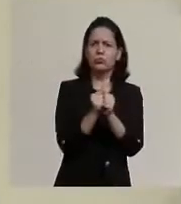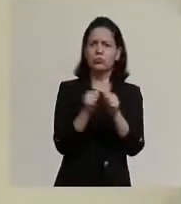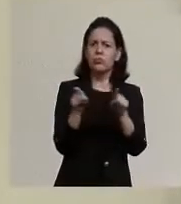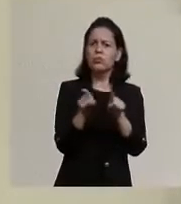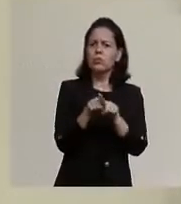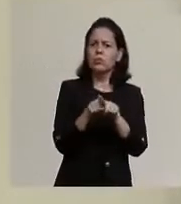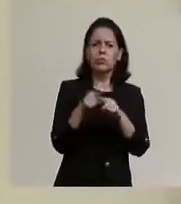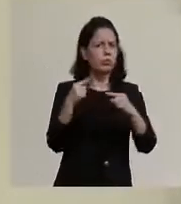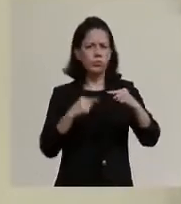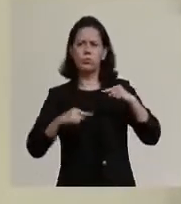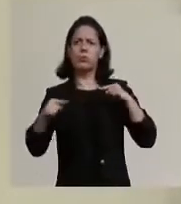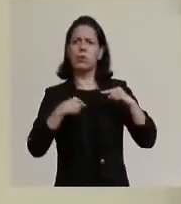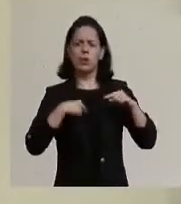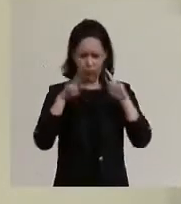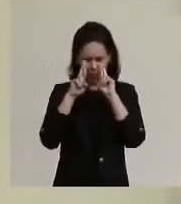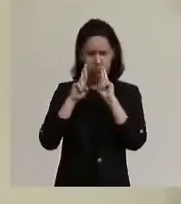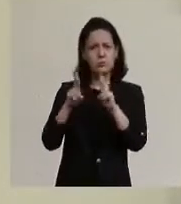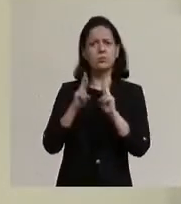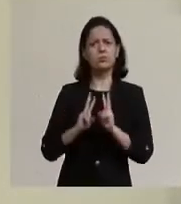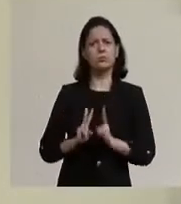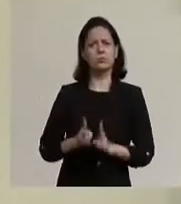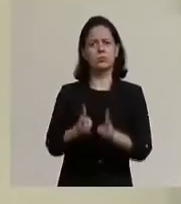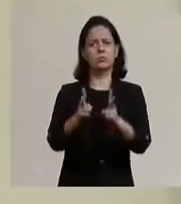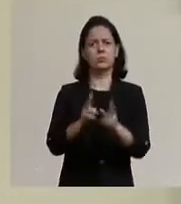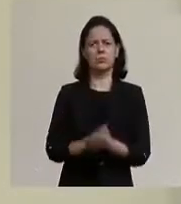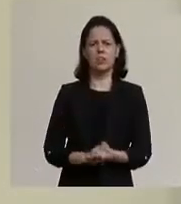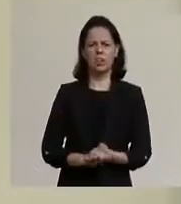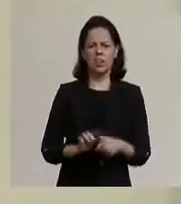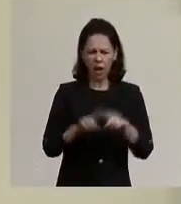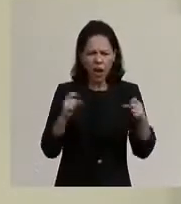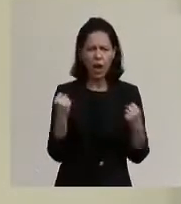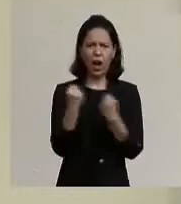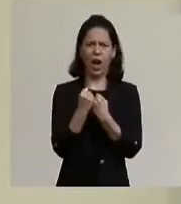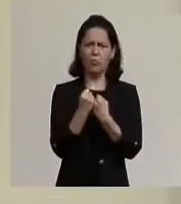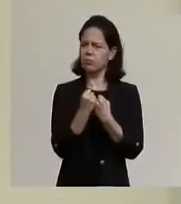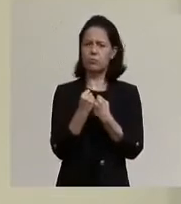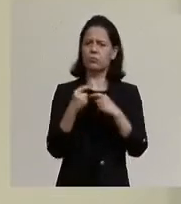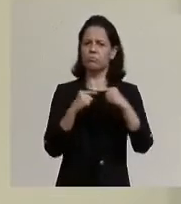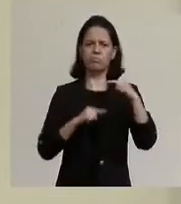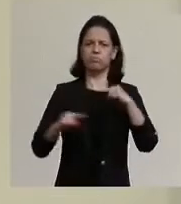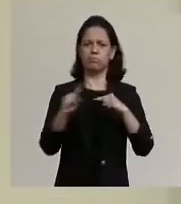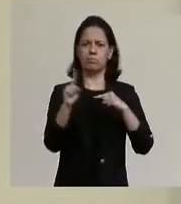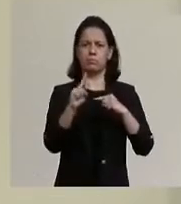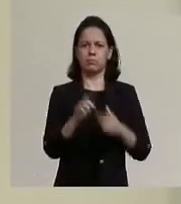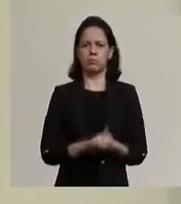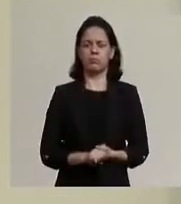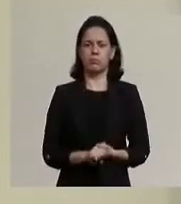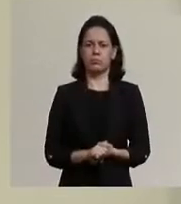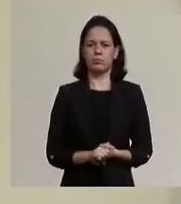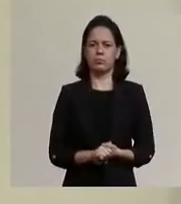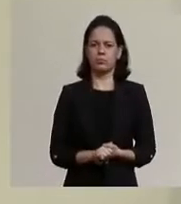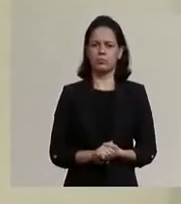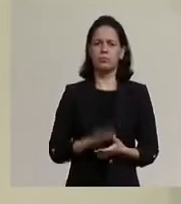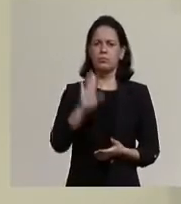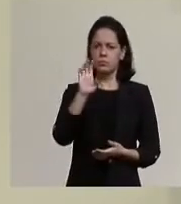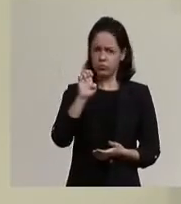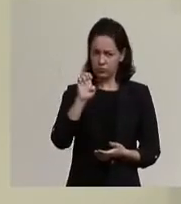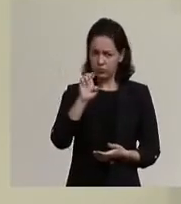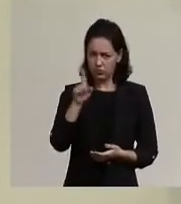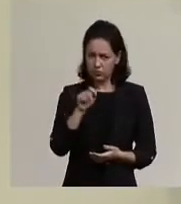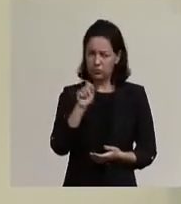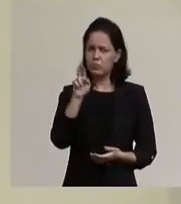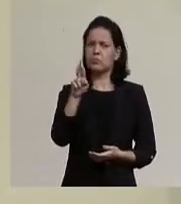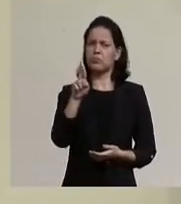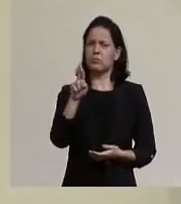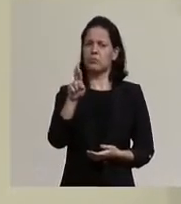Sempre respeitei Sempre respeitei mas não sou conivente com esse ato César tenho certeza